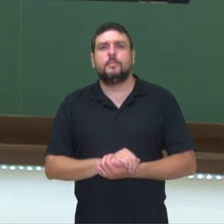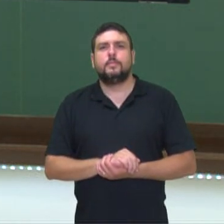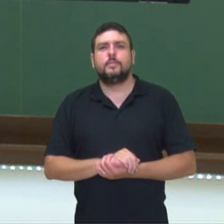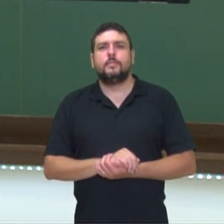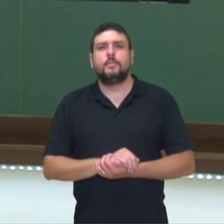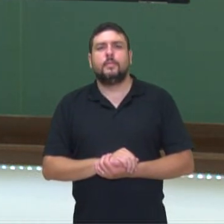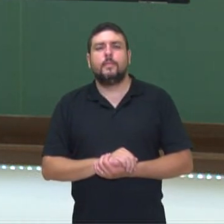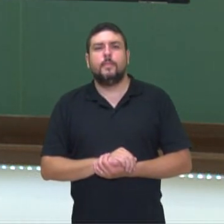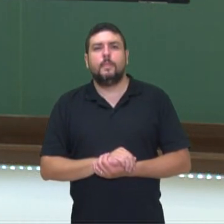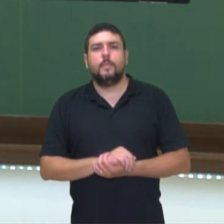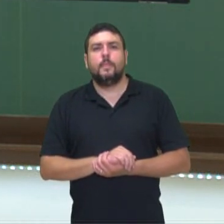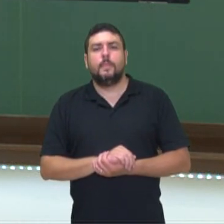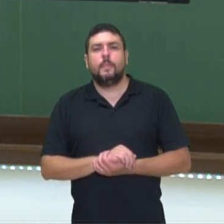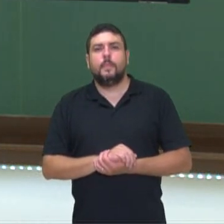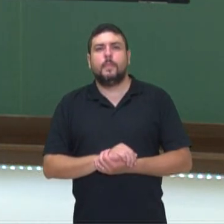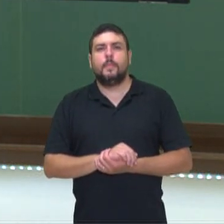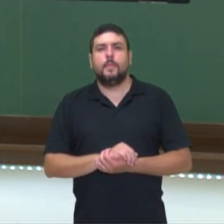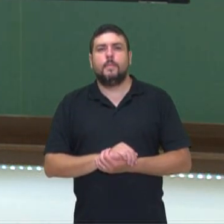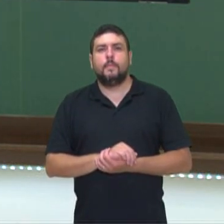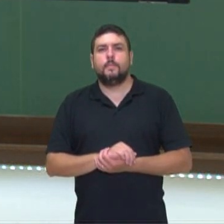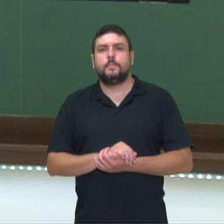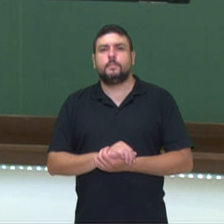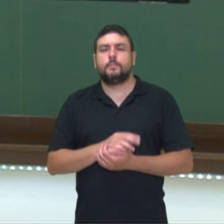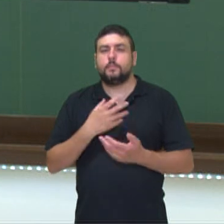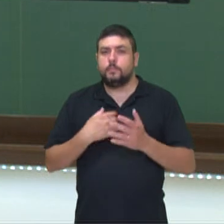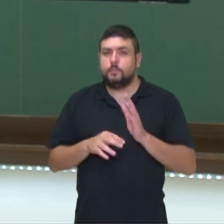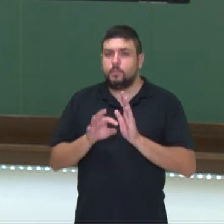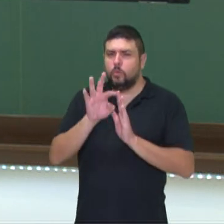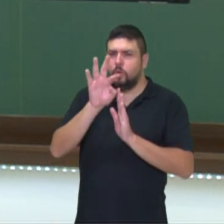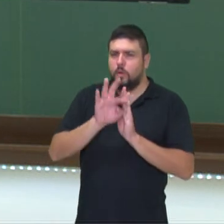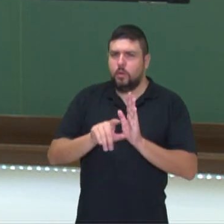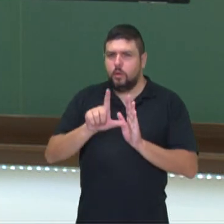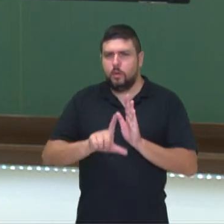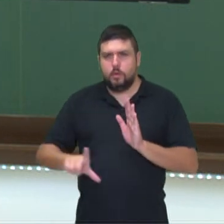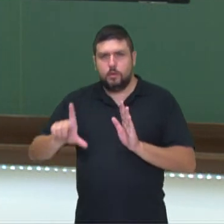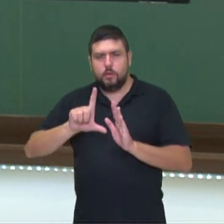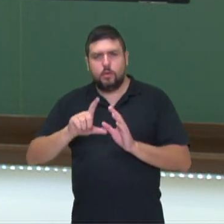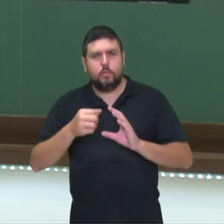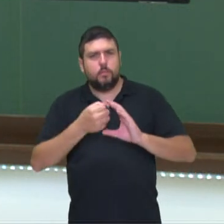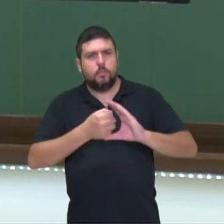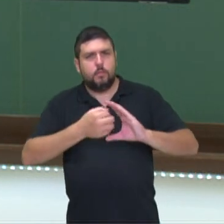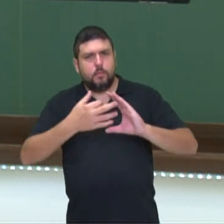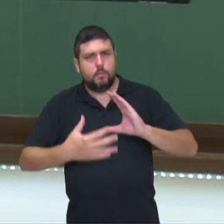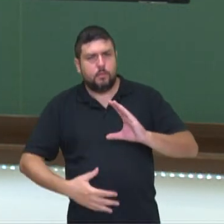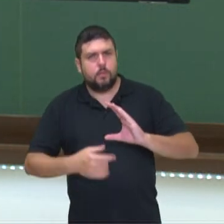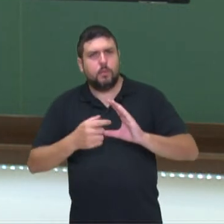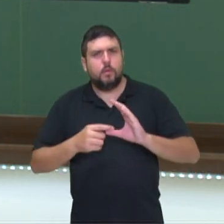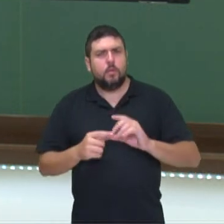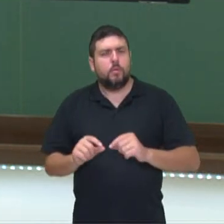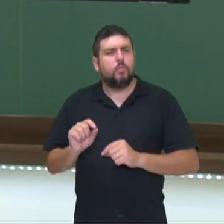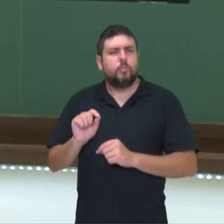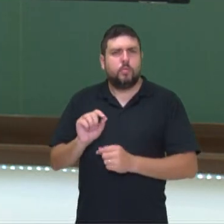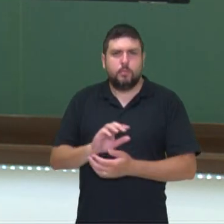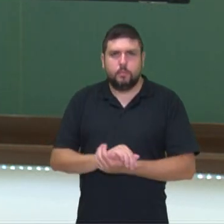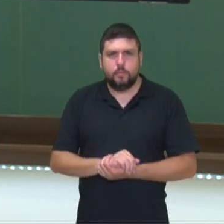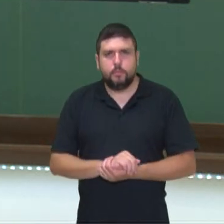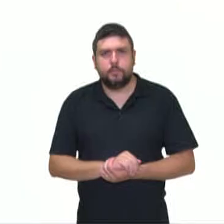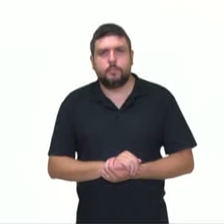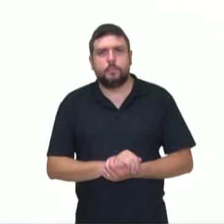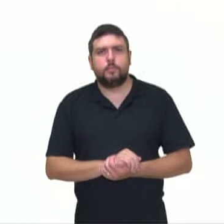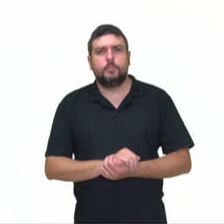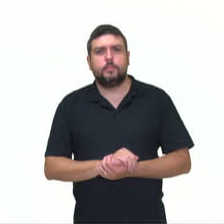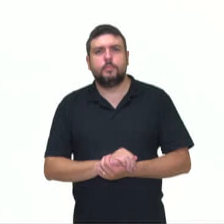Falando sobre os textos literários, quais são as características, quais são eles, o que eles possuem. Veja só,